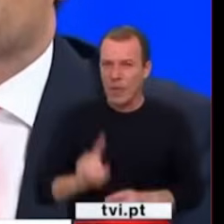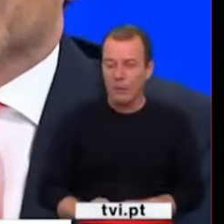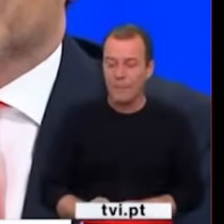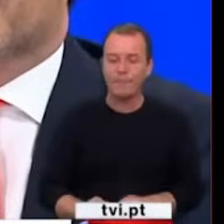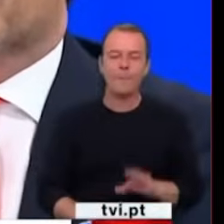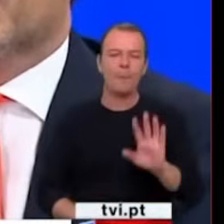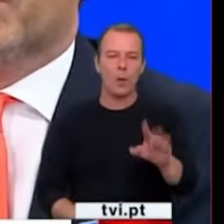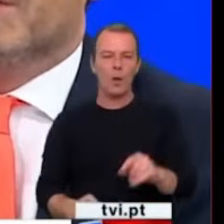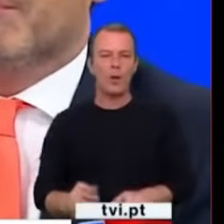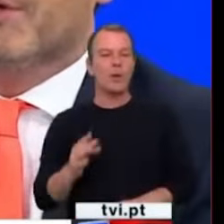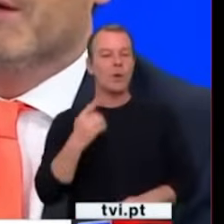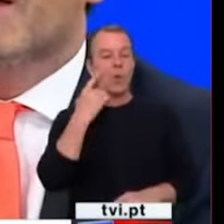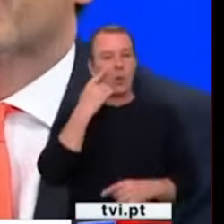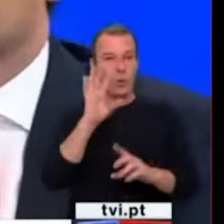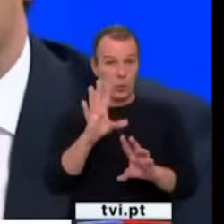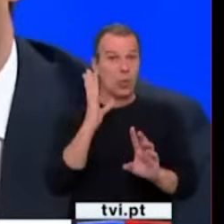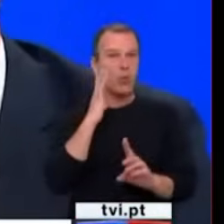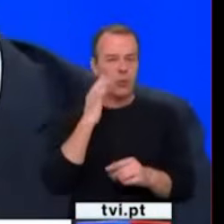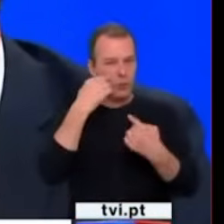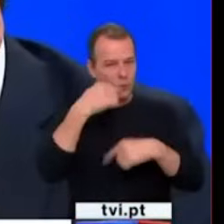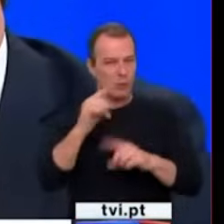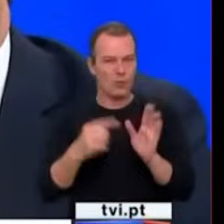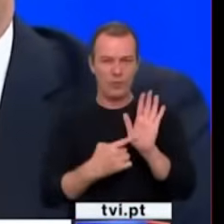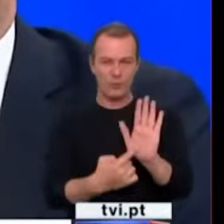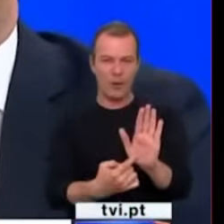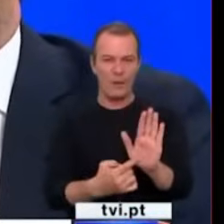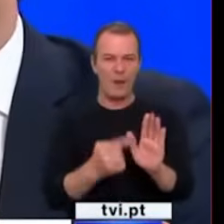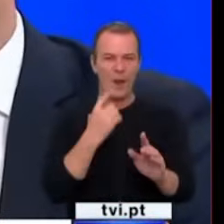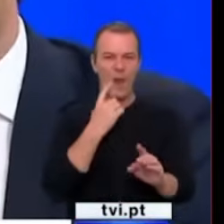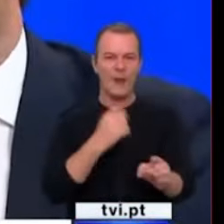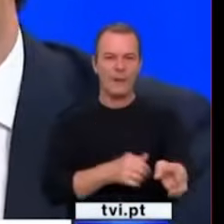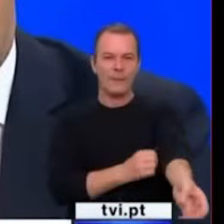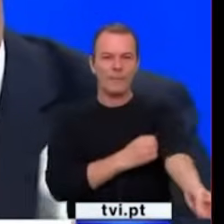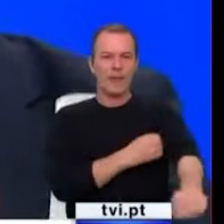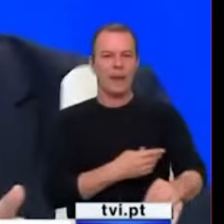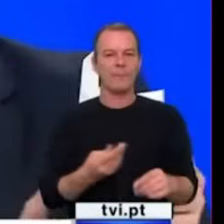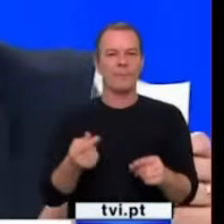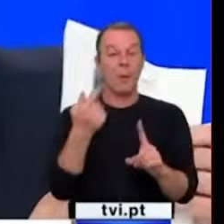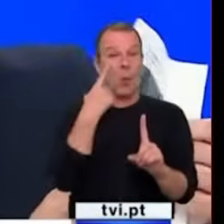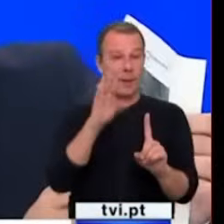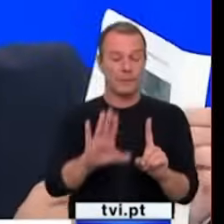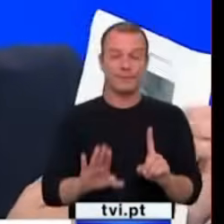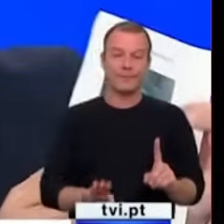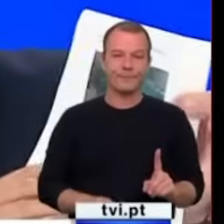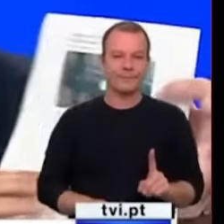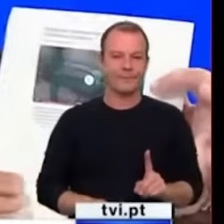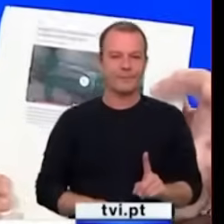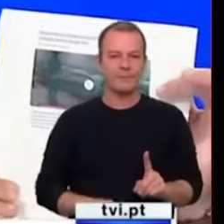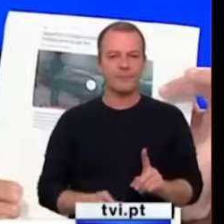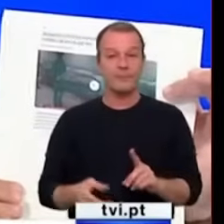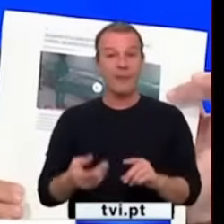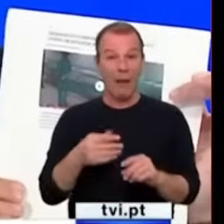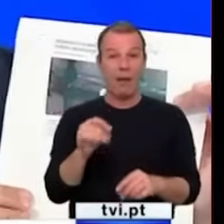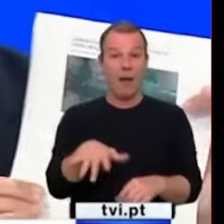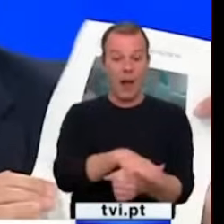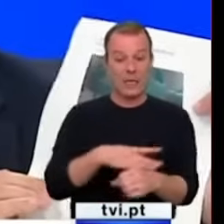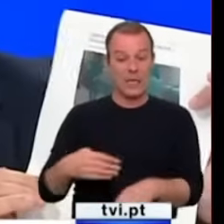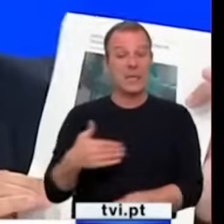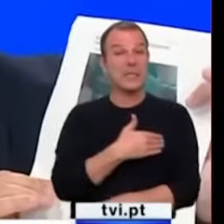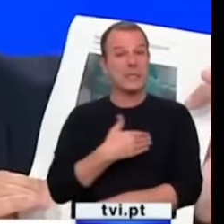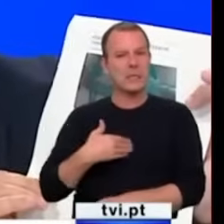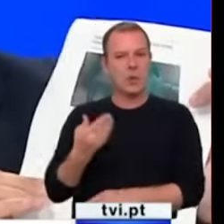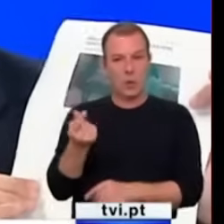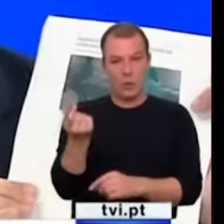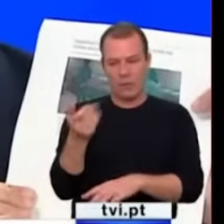devia lhe pôr os cabelos em pé só não põe Sabe porquê Porque desperdício já tá o p Santos habituado na TAP e na CP mas olha o desperdício na área da saúde na área da